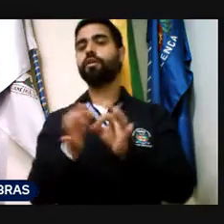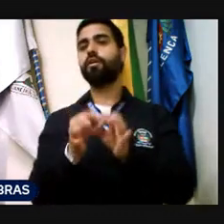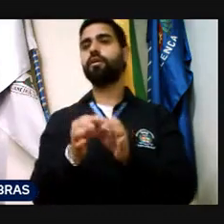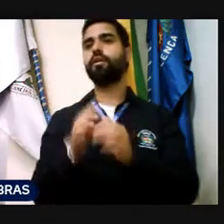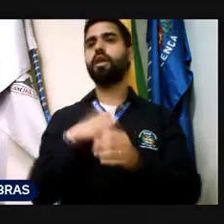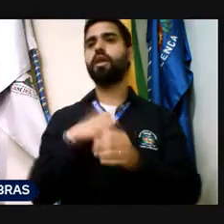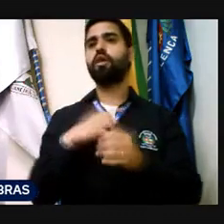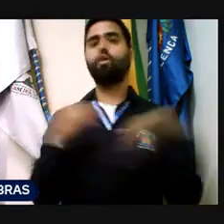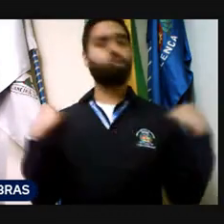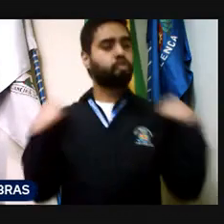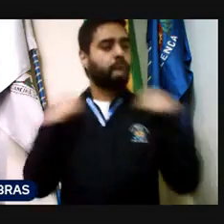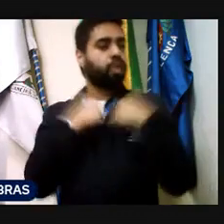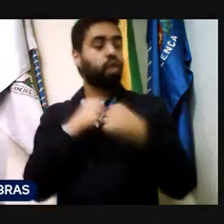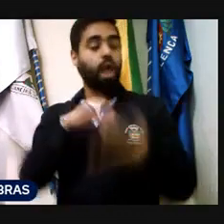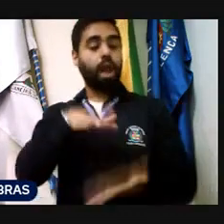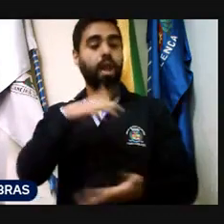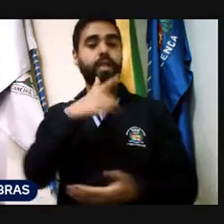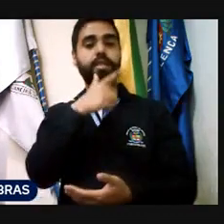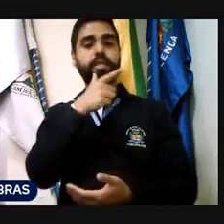lata de leite,